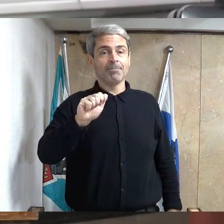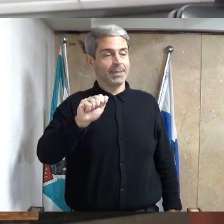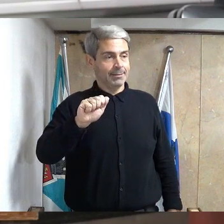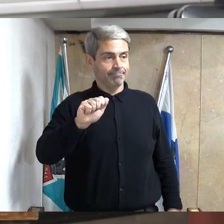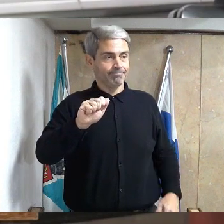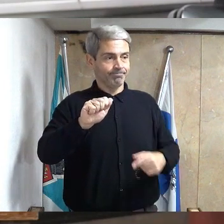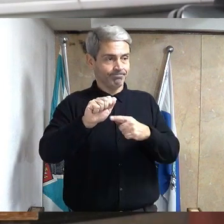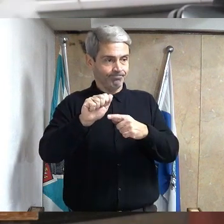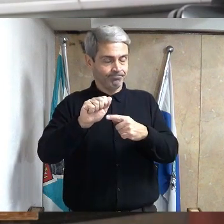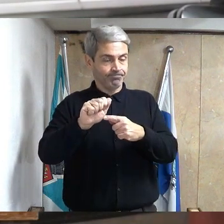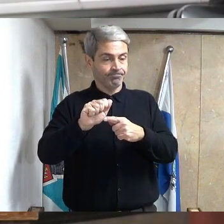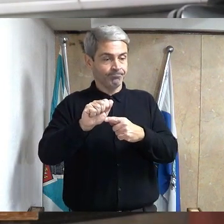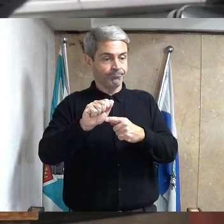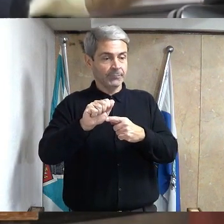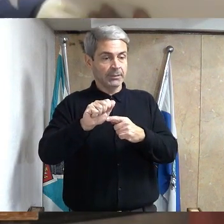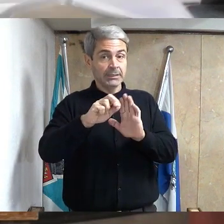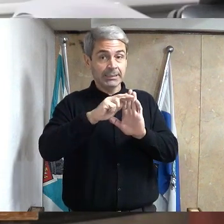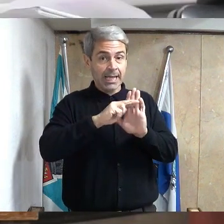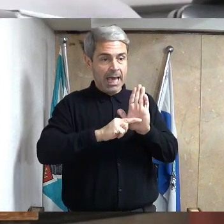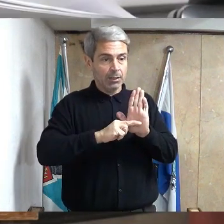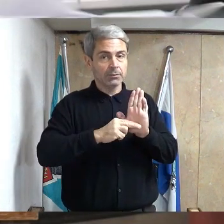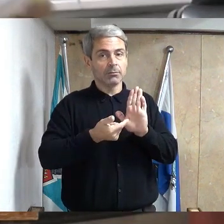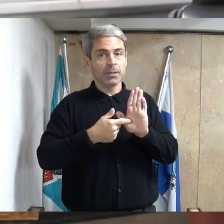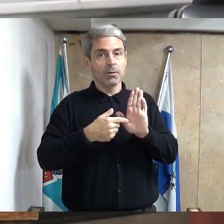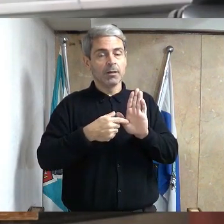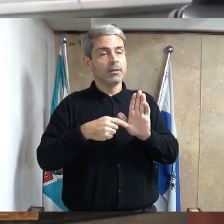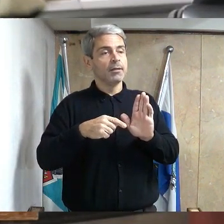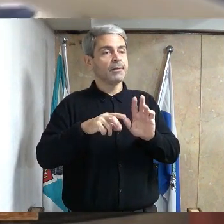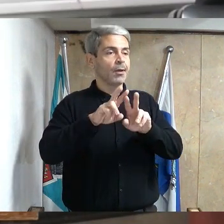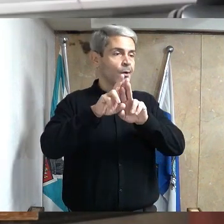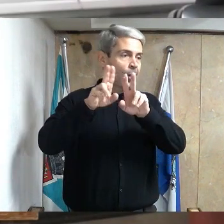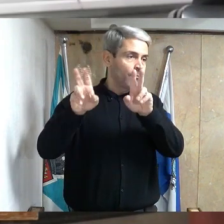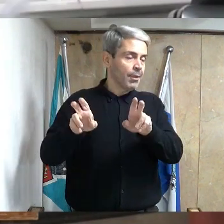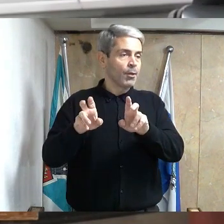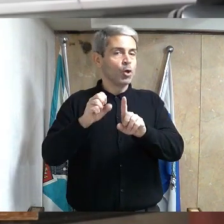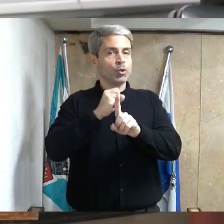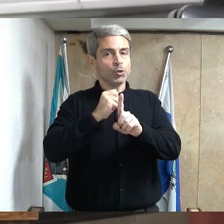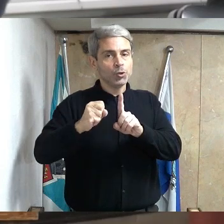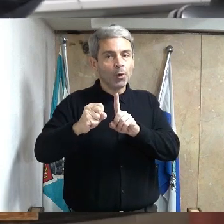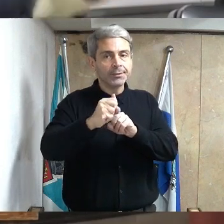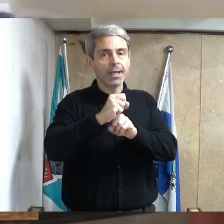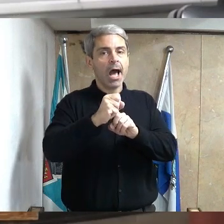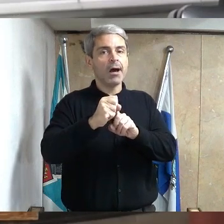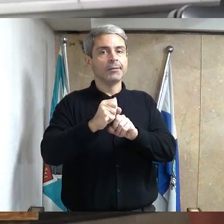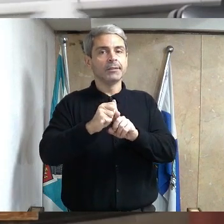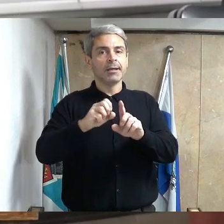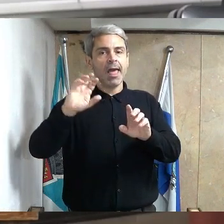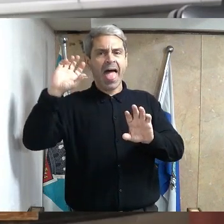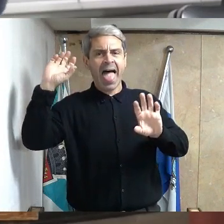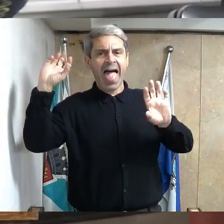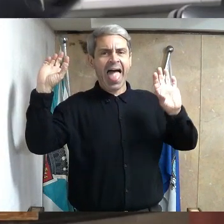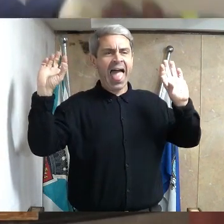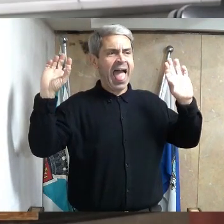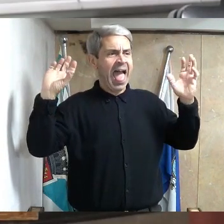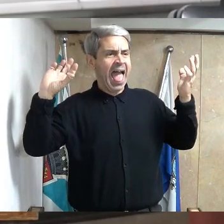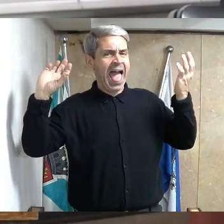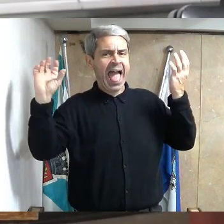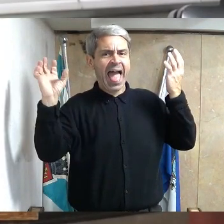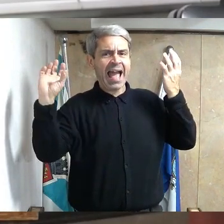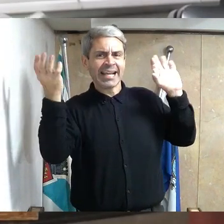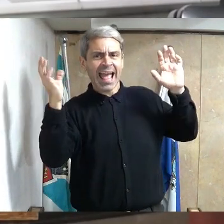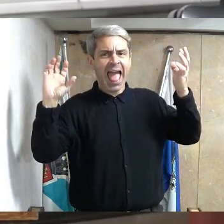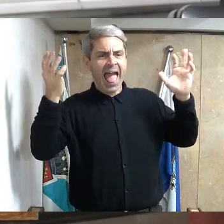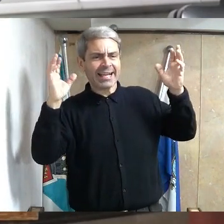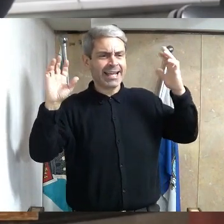regularização, tem a questão social também. Nós vivemos uma crise, as pessoas estão desempregadas, vivendo na